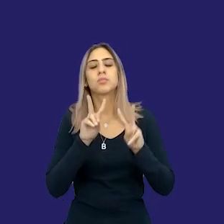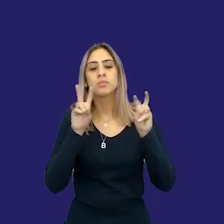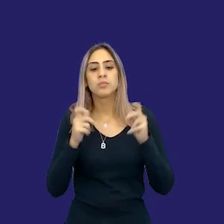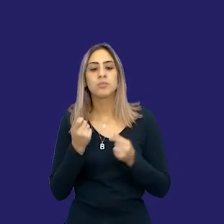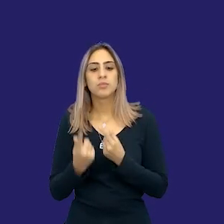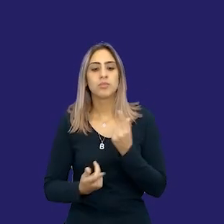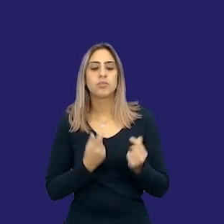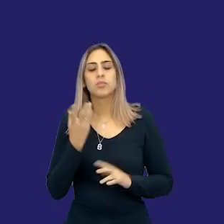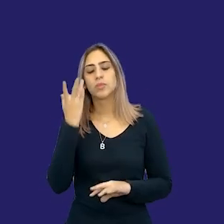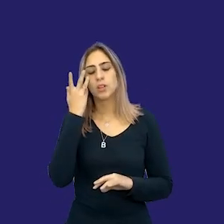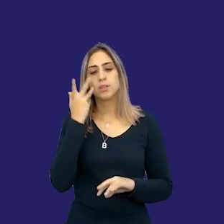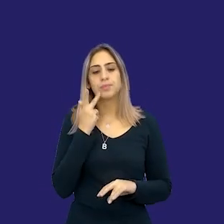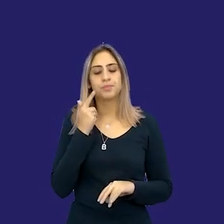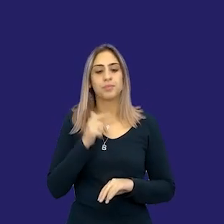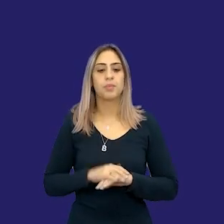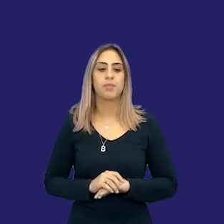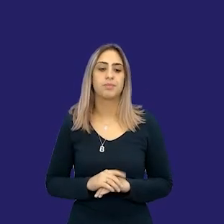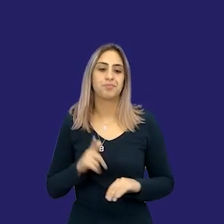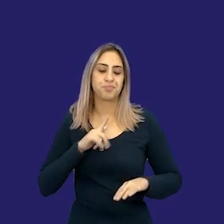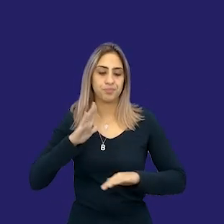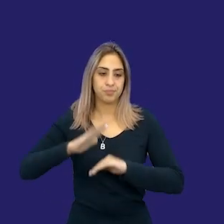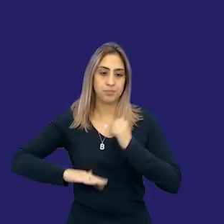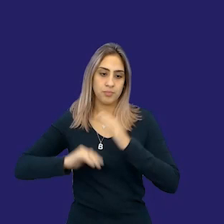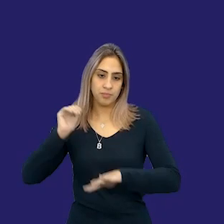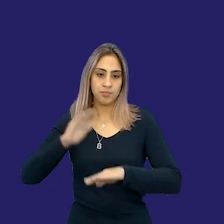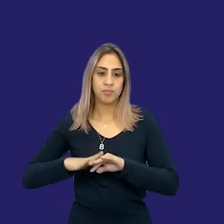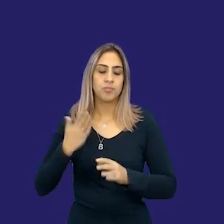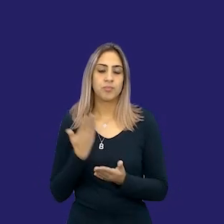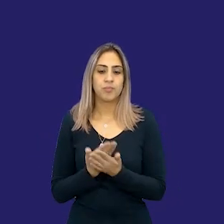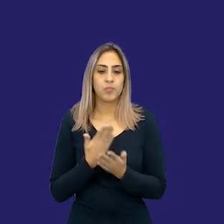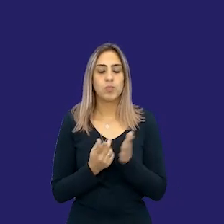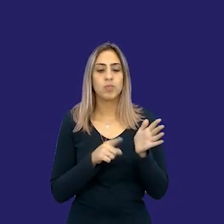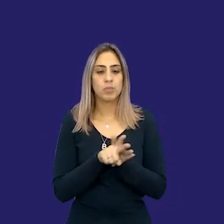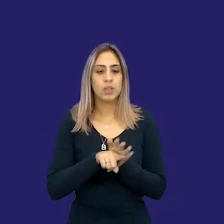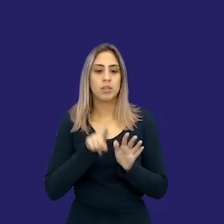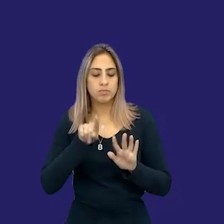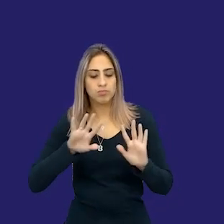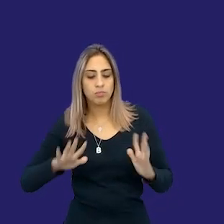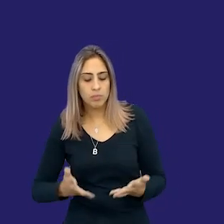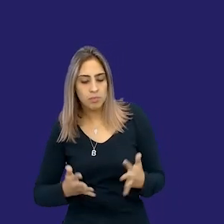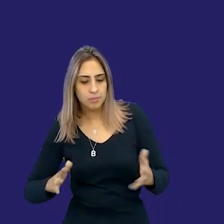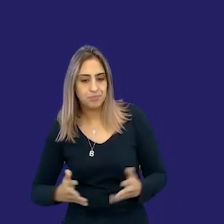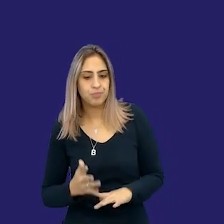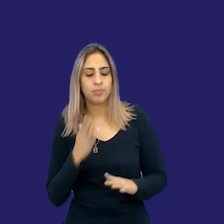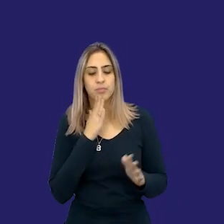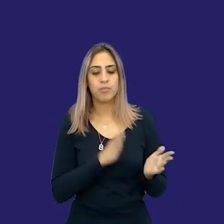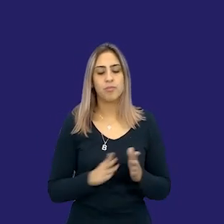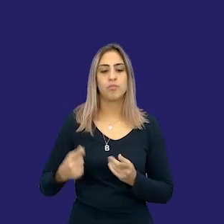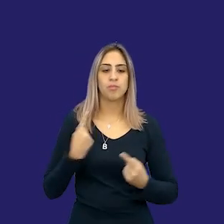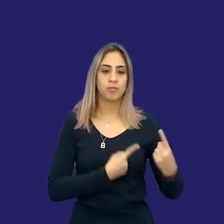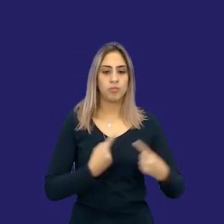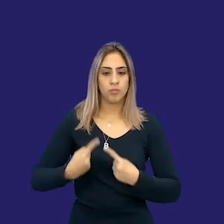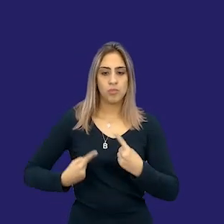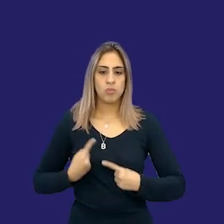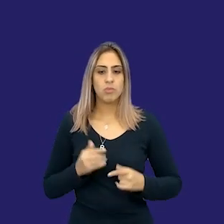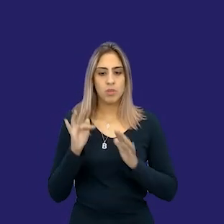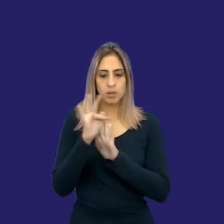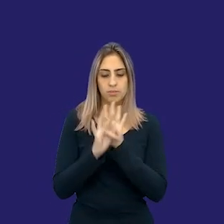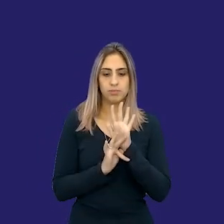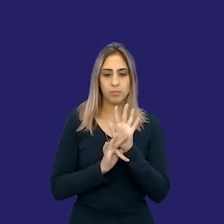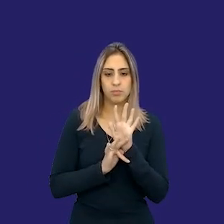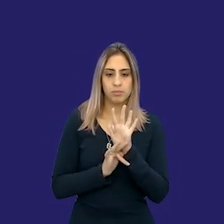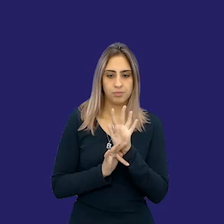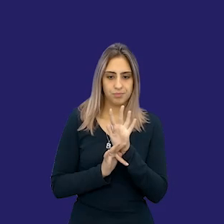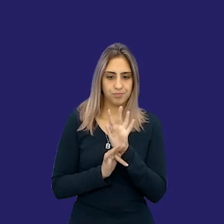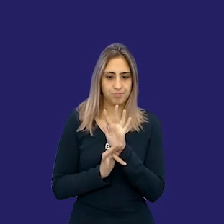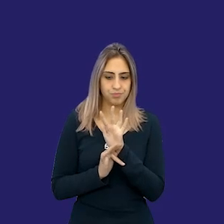alguns animais. As práticas de estudo e pesquisa serão incentivadas por meio de debates dos textos lidos,